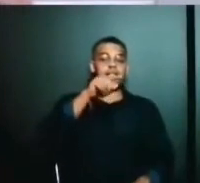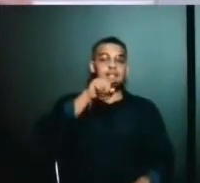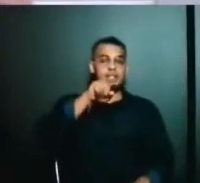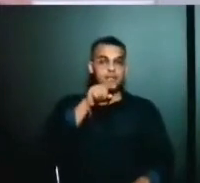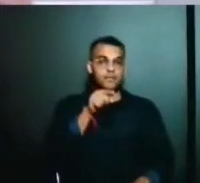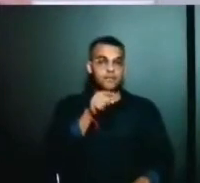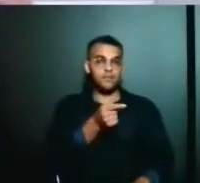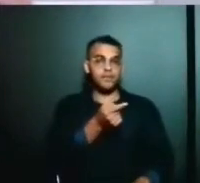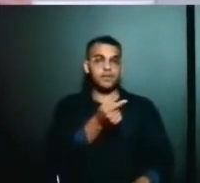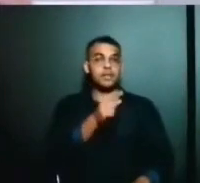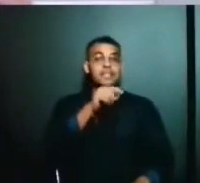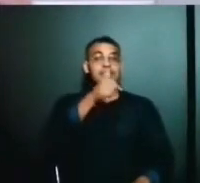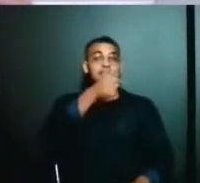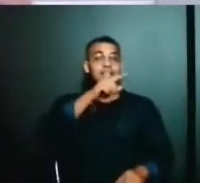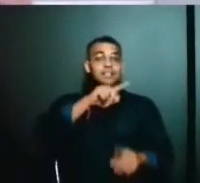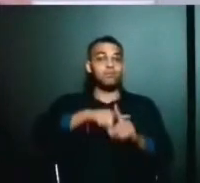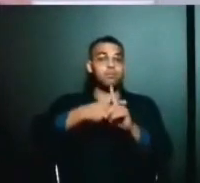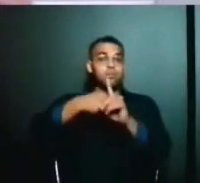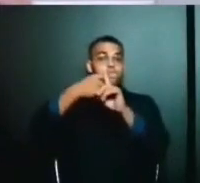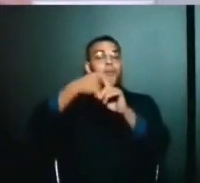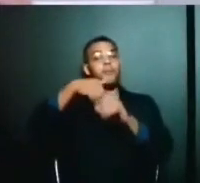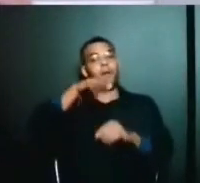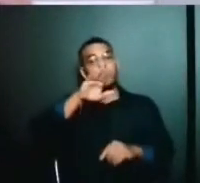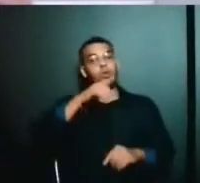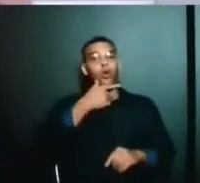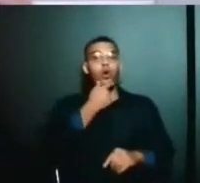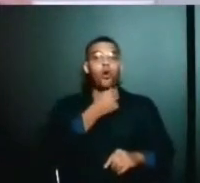são 7 vezes mais homens se suicidando do que mulheres.